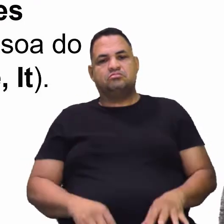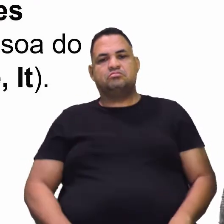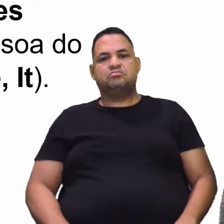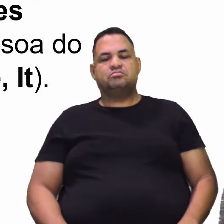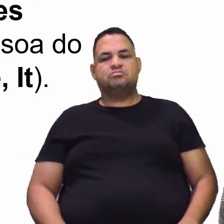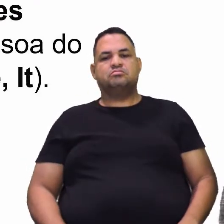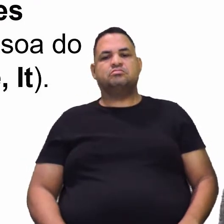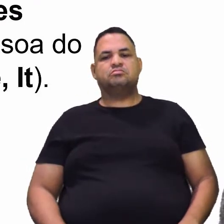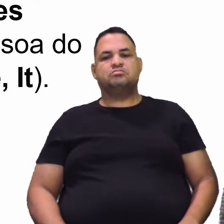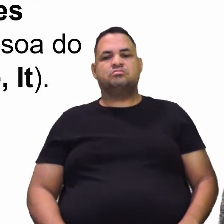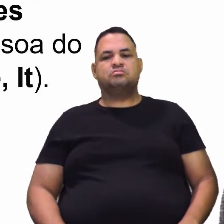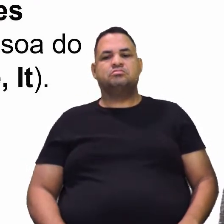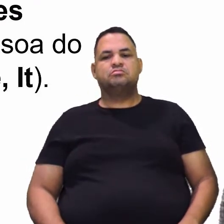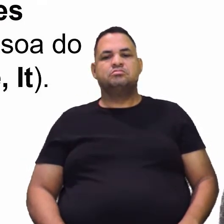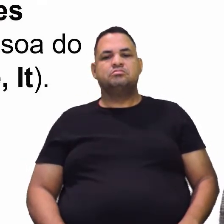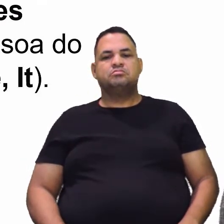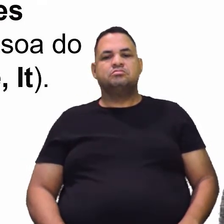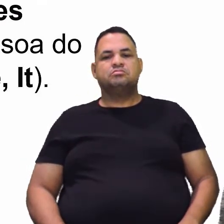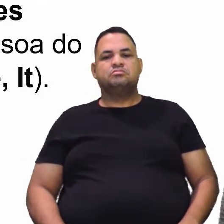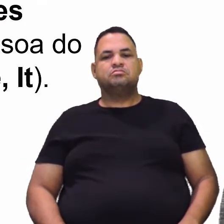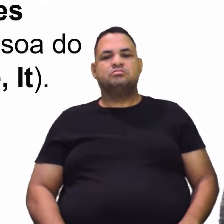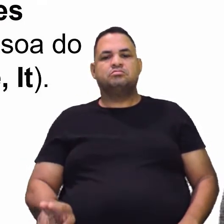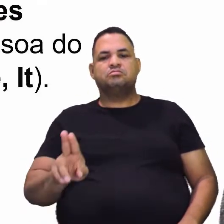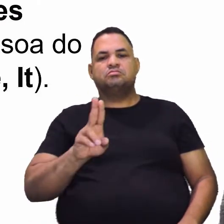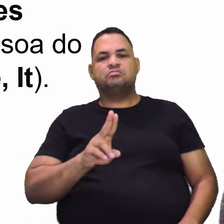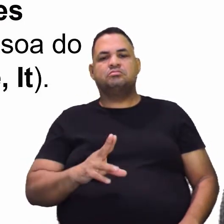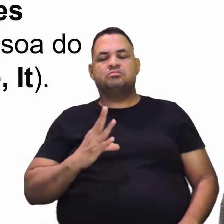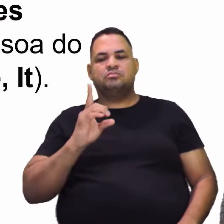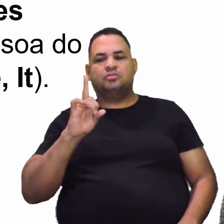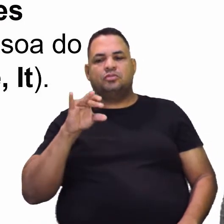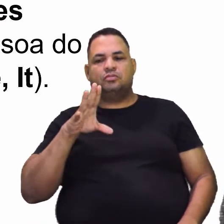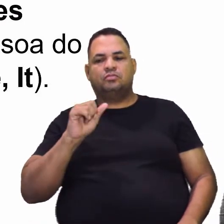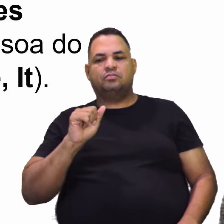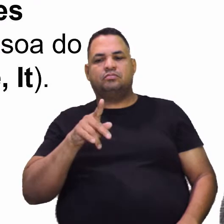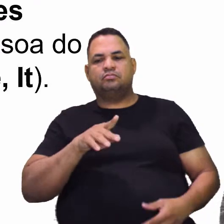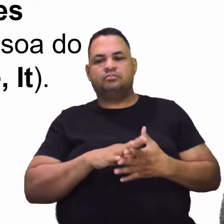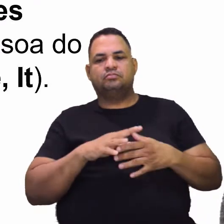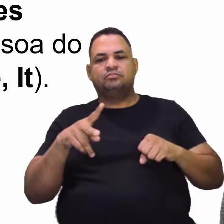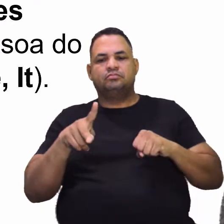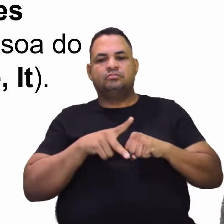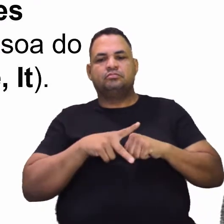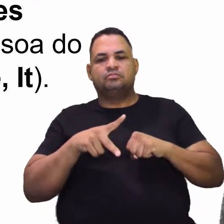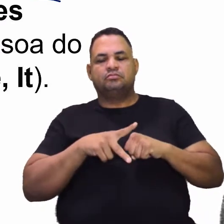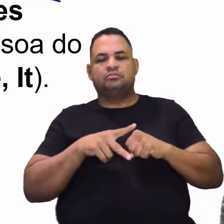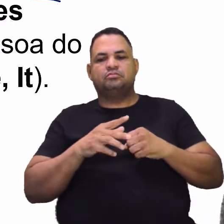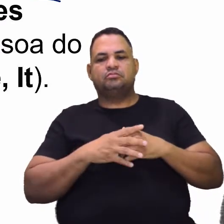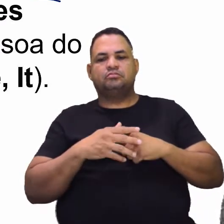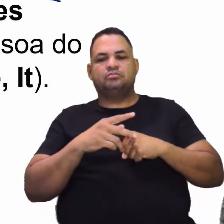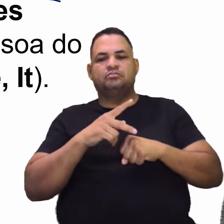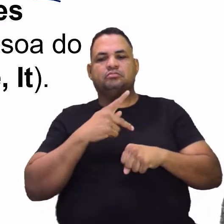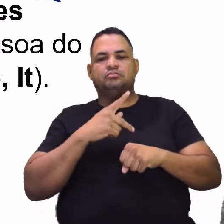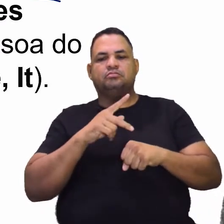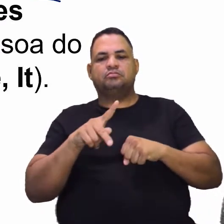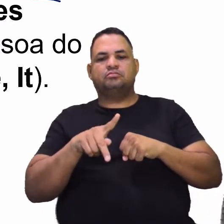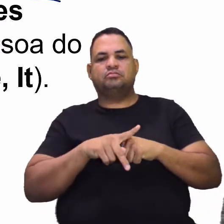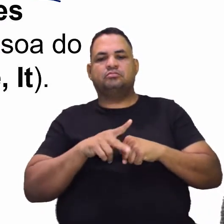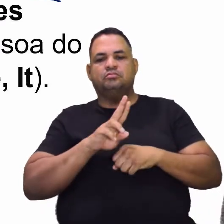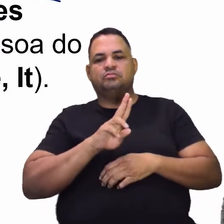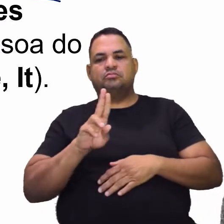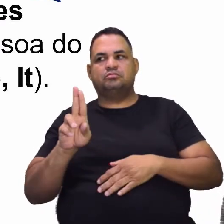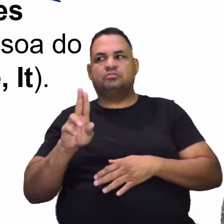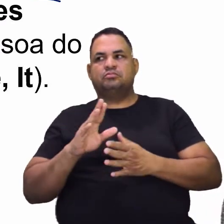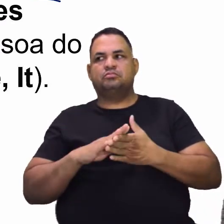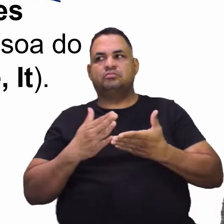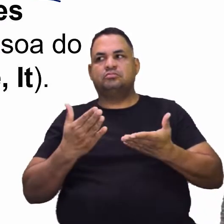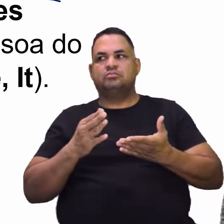simplesmente. Então vamos lá, você usa o do not para os pronomes pessoais eu, você, nós, vocês